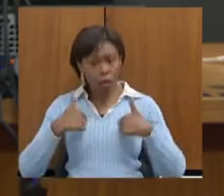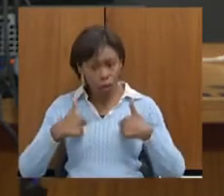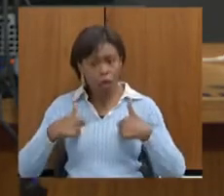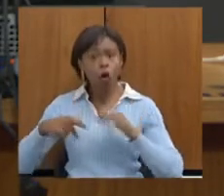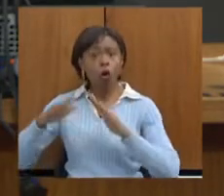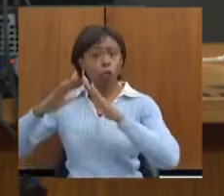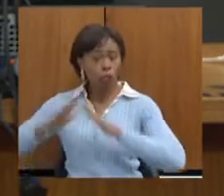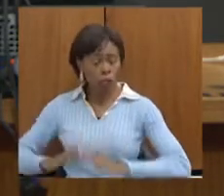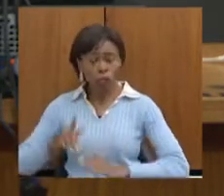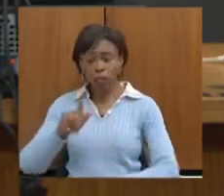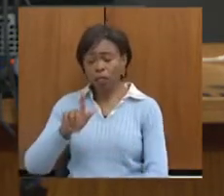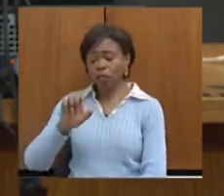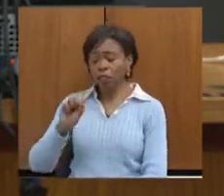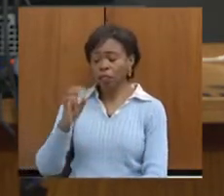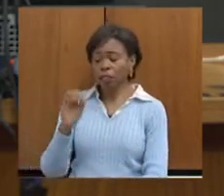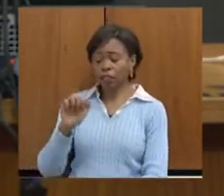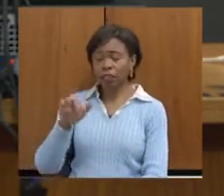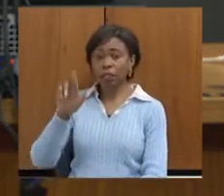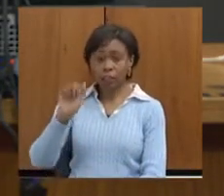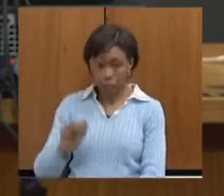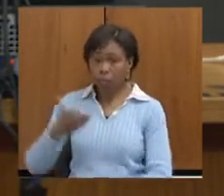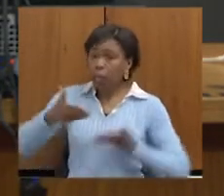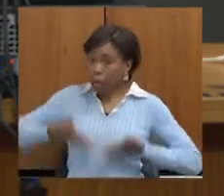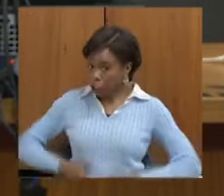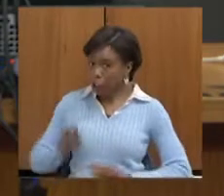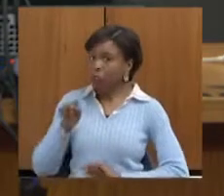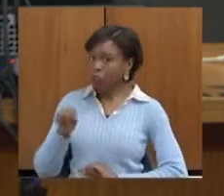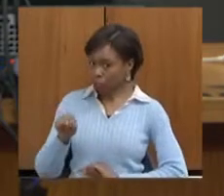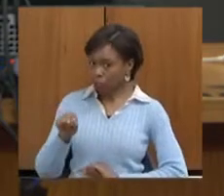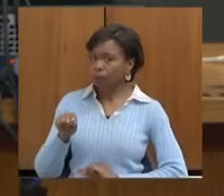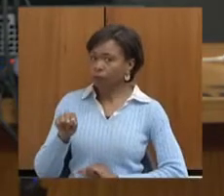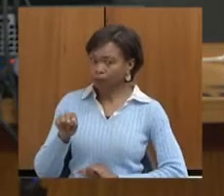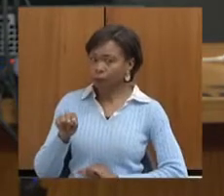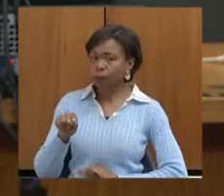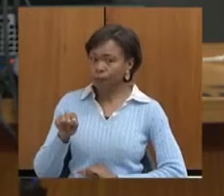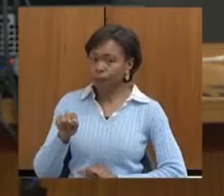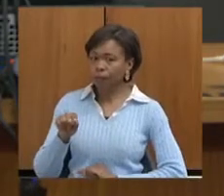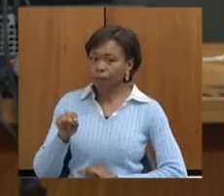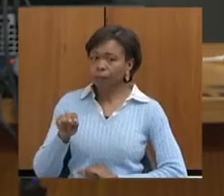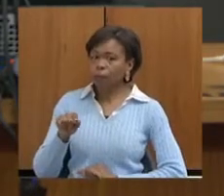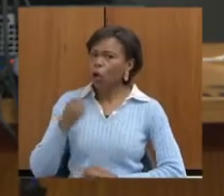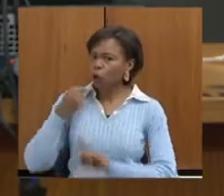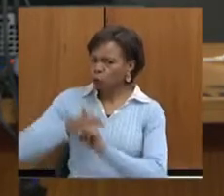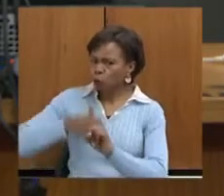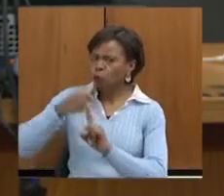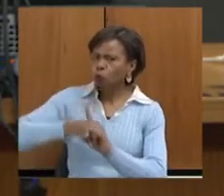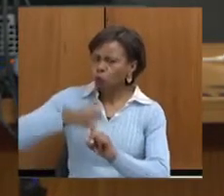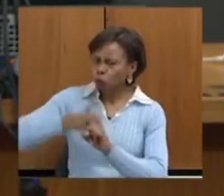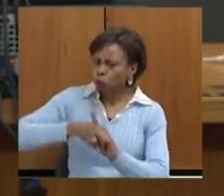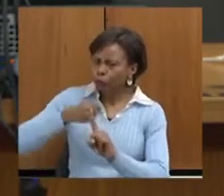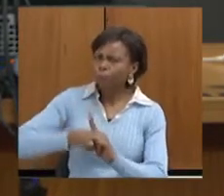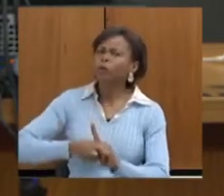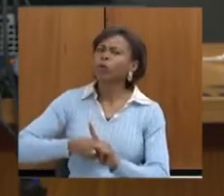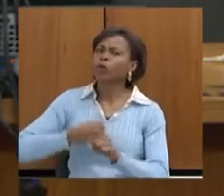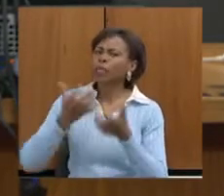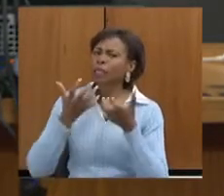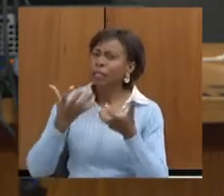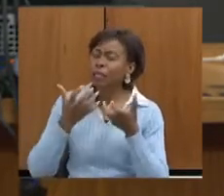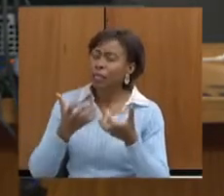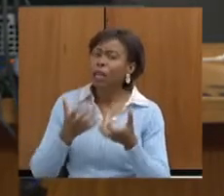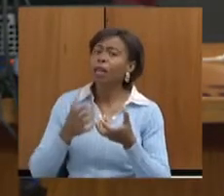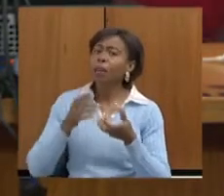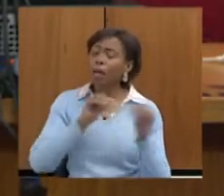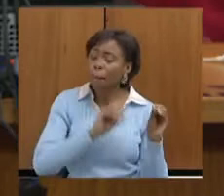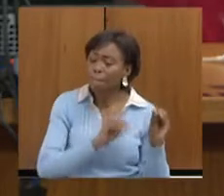da Comunidade de Gesteira nascida e criada na comunidade Gesteira conforme já foi apresentada aqui lutamos muito para que tivesse o resto